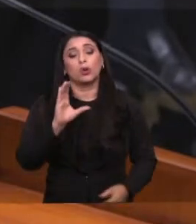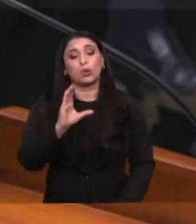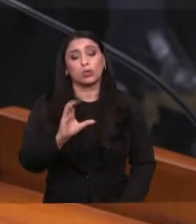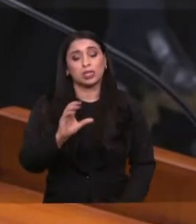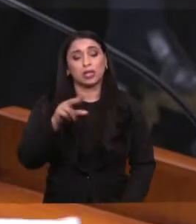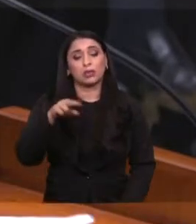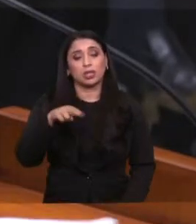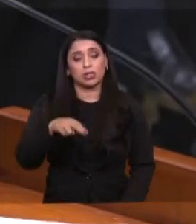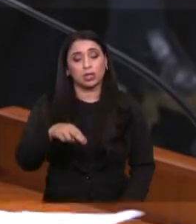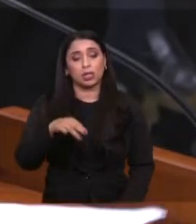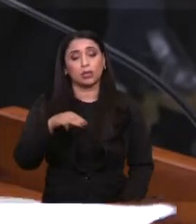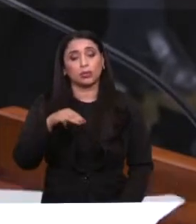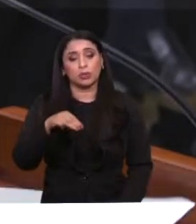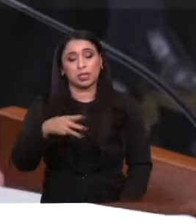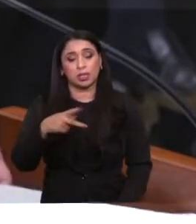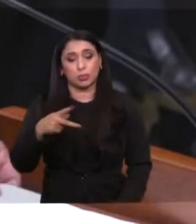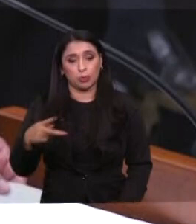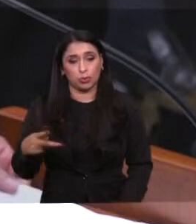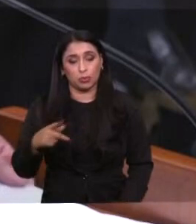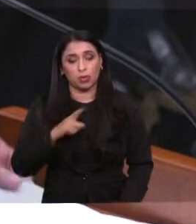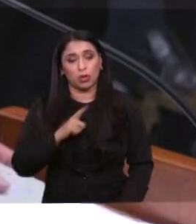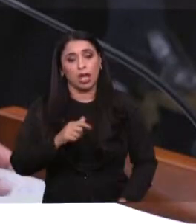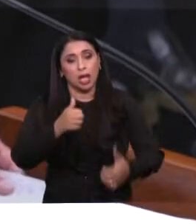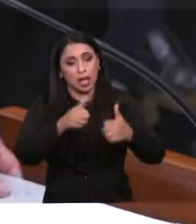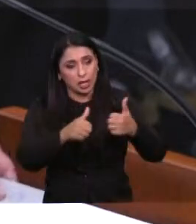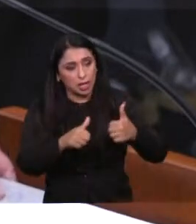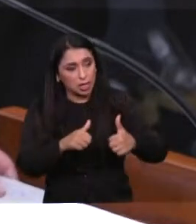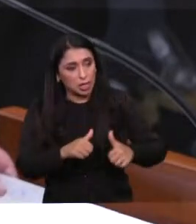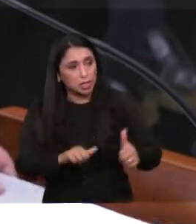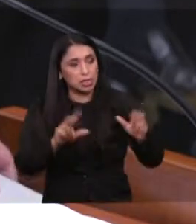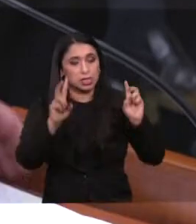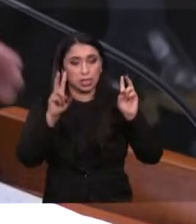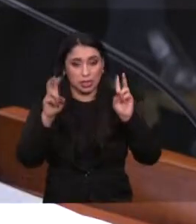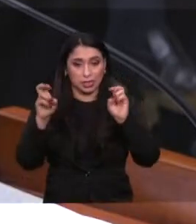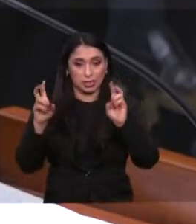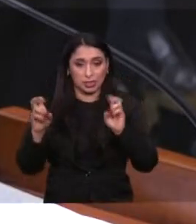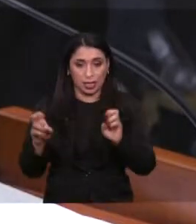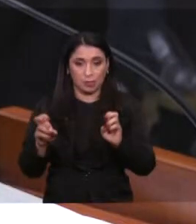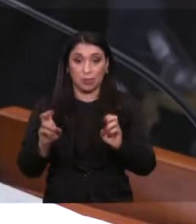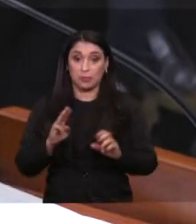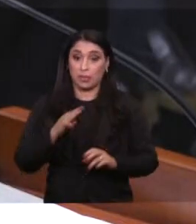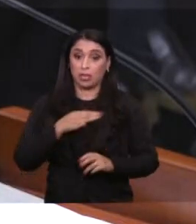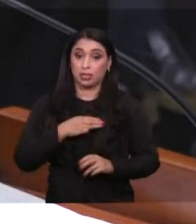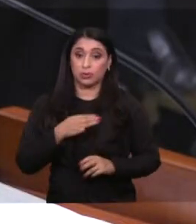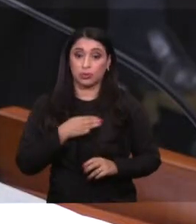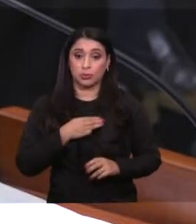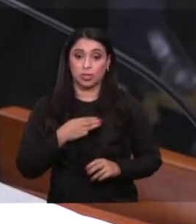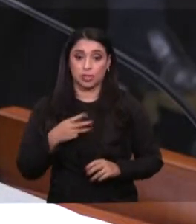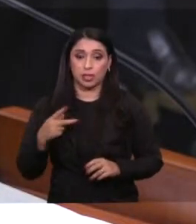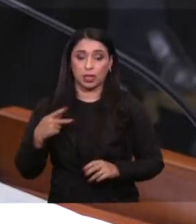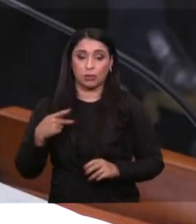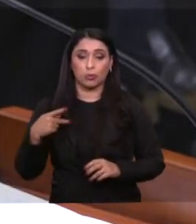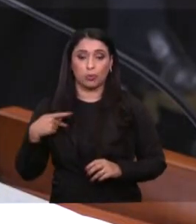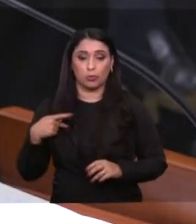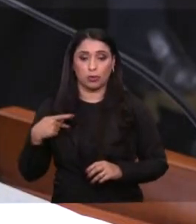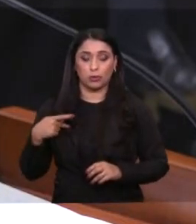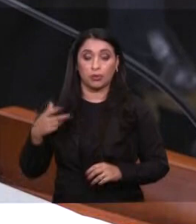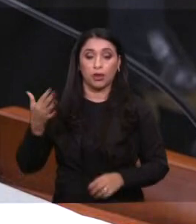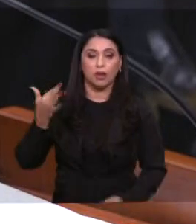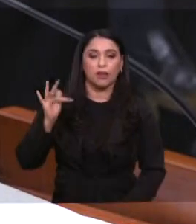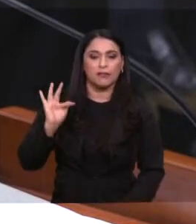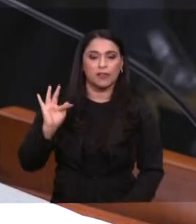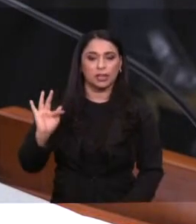Público discipline essa matéria. Embora no Ministério Público Federal